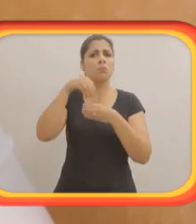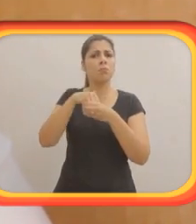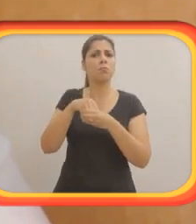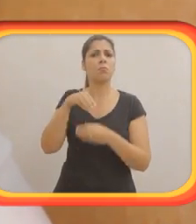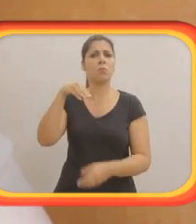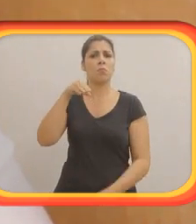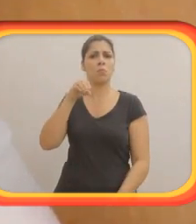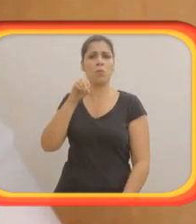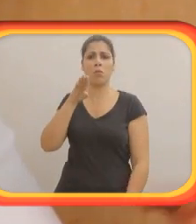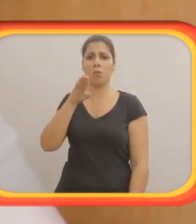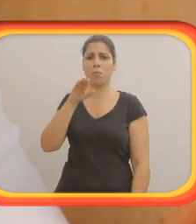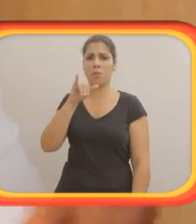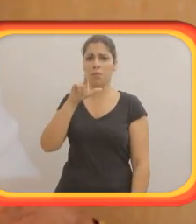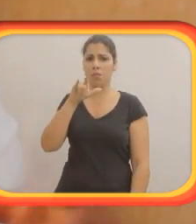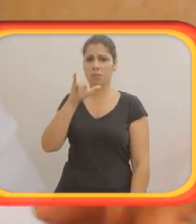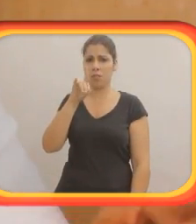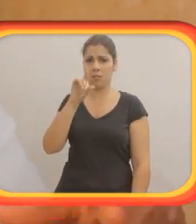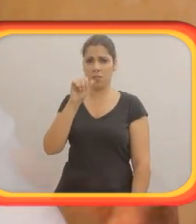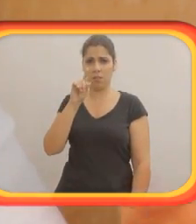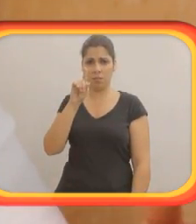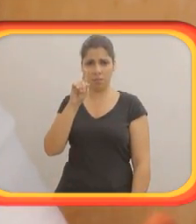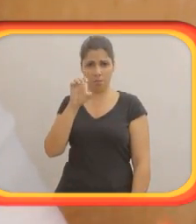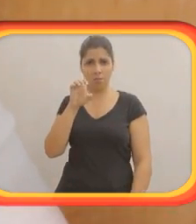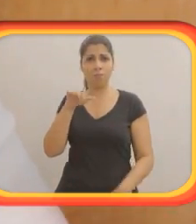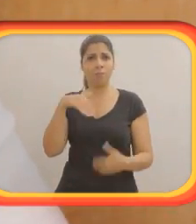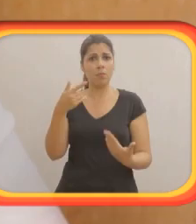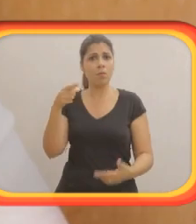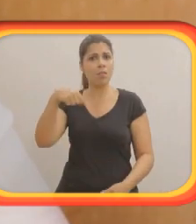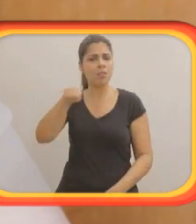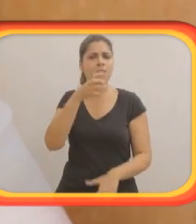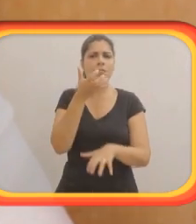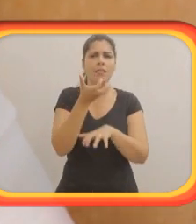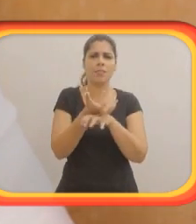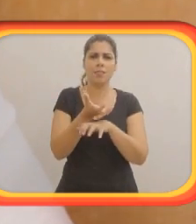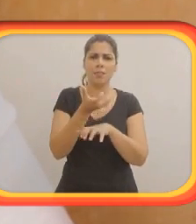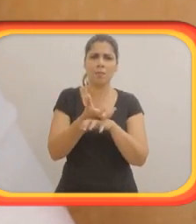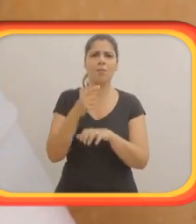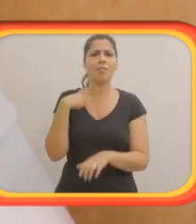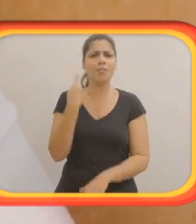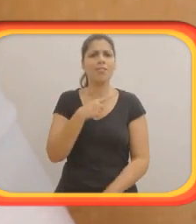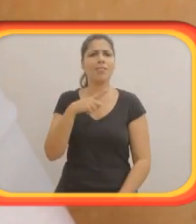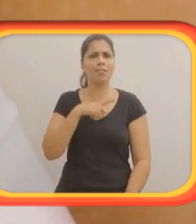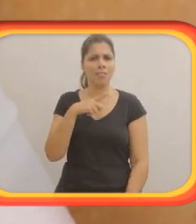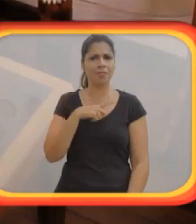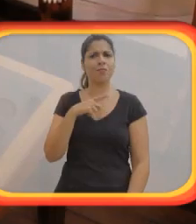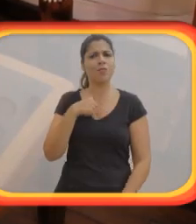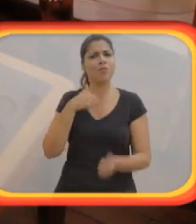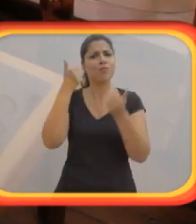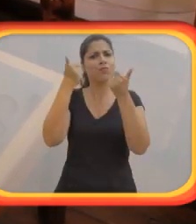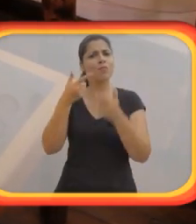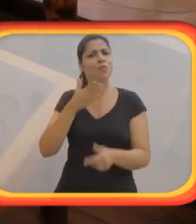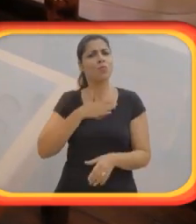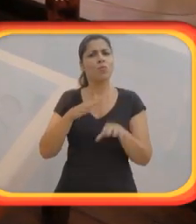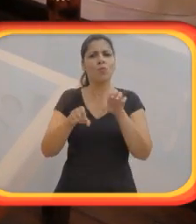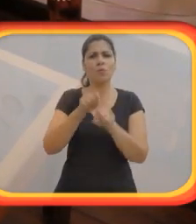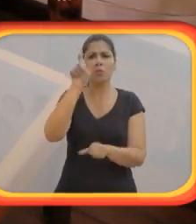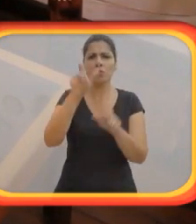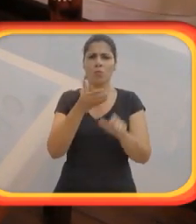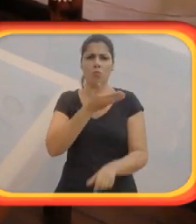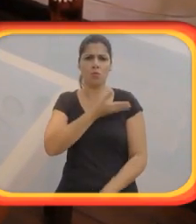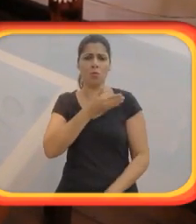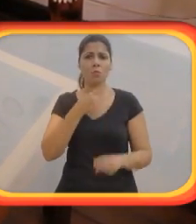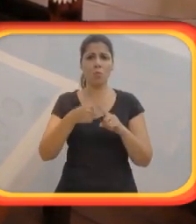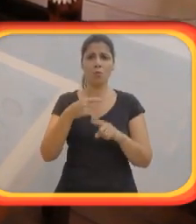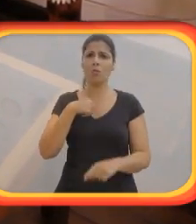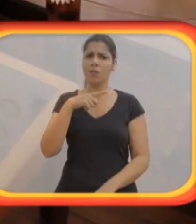aluno surdo, um aluno cego, um aluno que tem a limitação de mobilidade. Então, essas são as disciplinas que a gente tem. Eu digo que eu estou formando